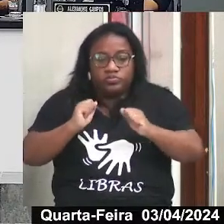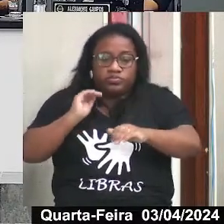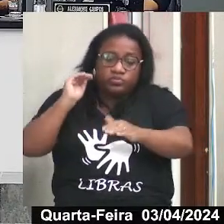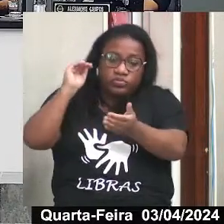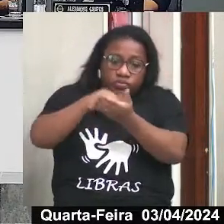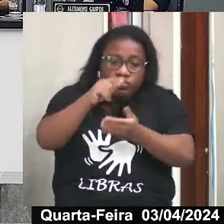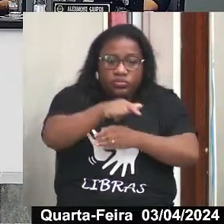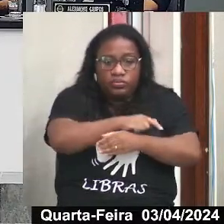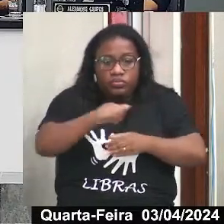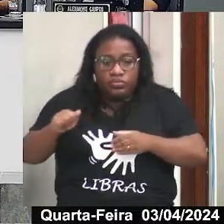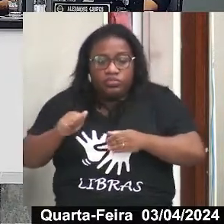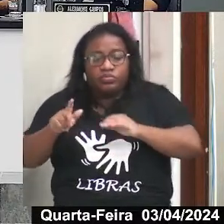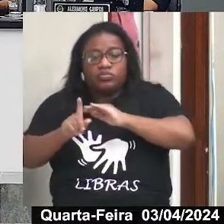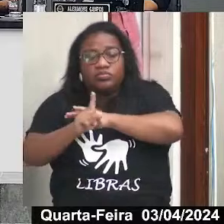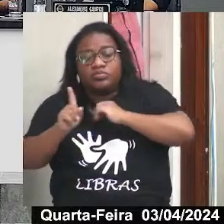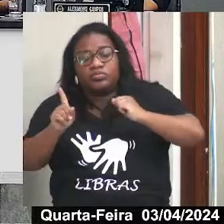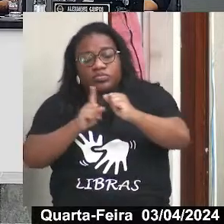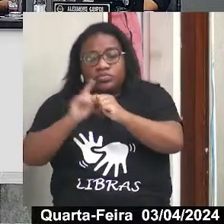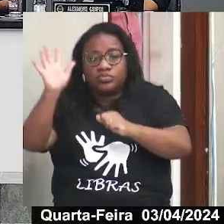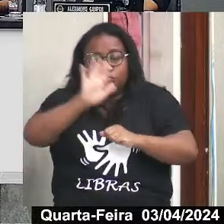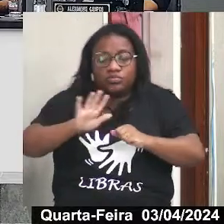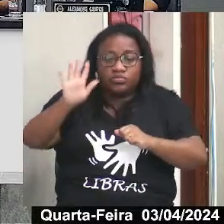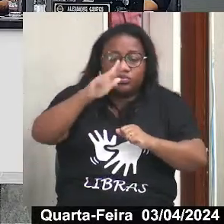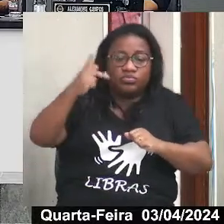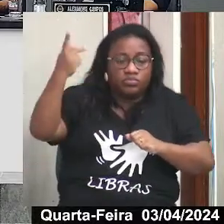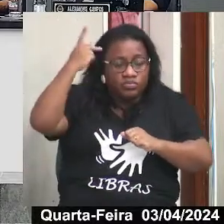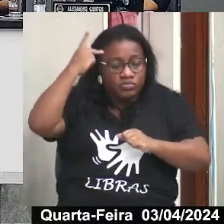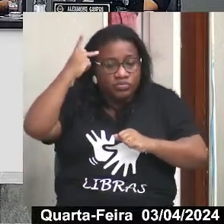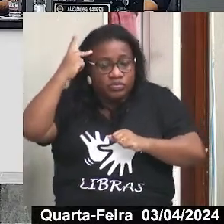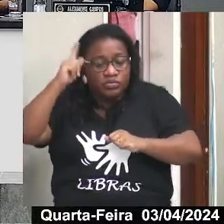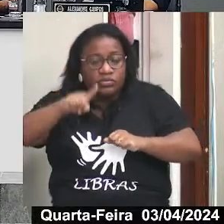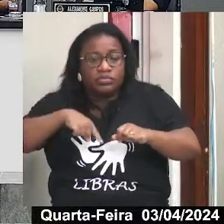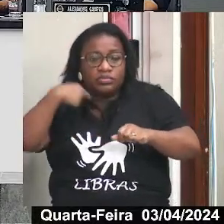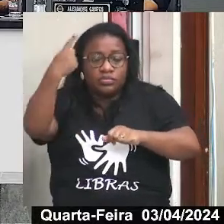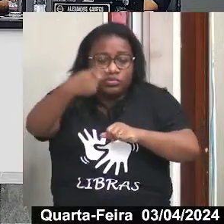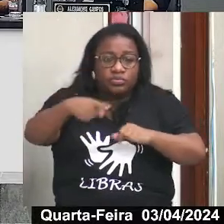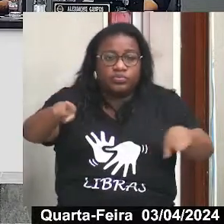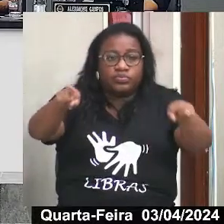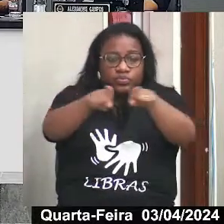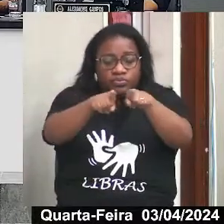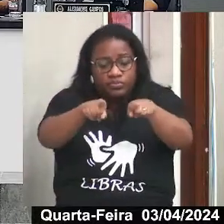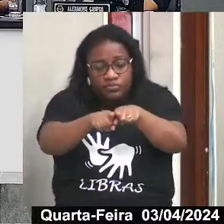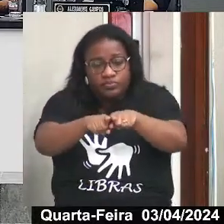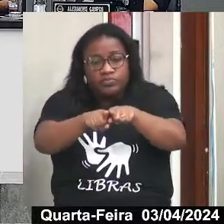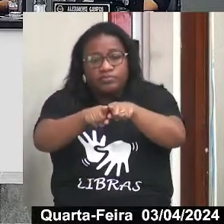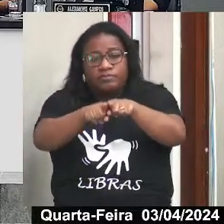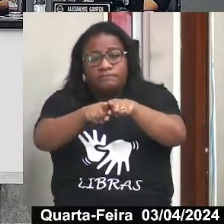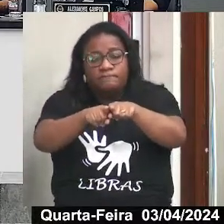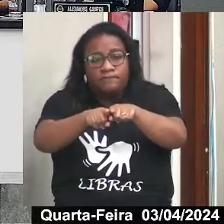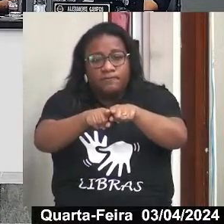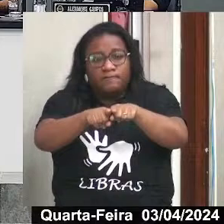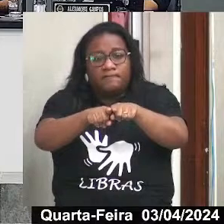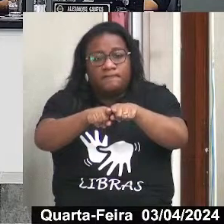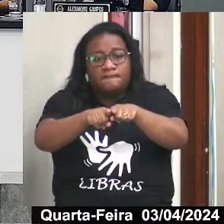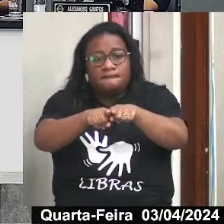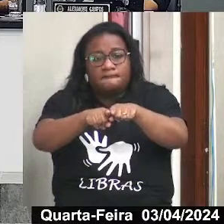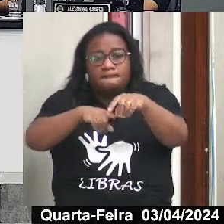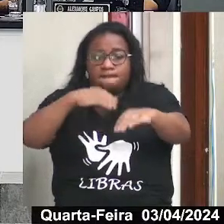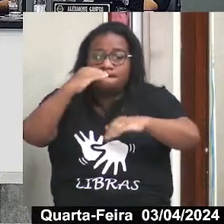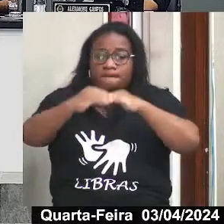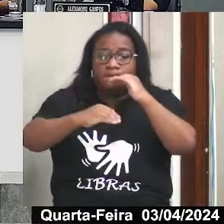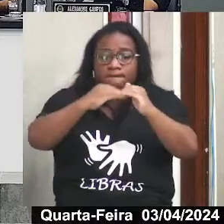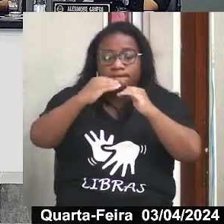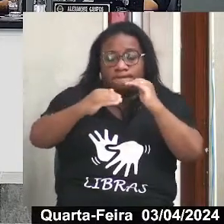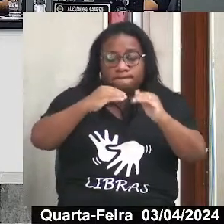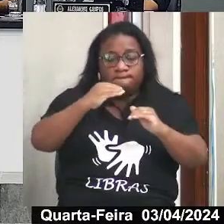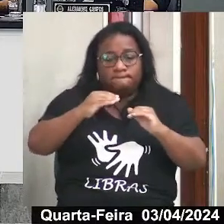empregos gerados no município da região sudoeste da Grande São Paulo. Além disso, seus negócios fazem movimentar diversos aspectos de roda